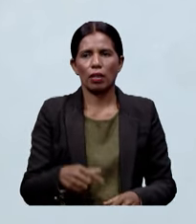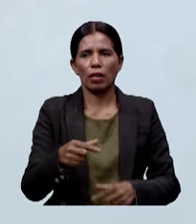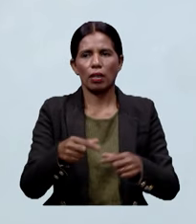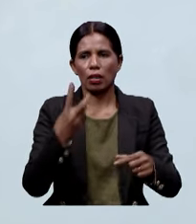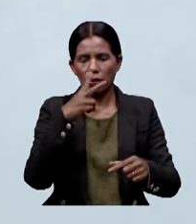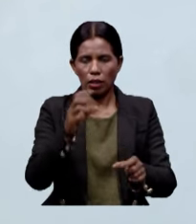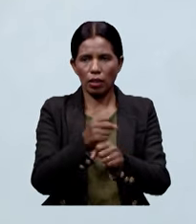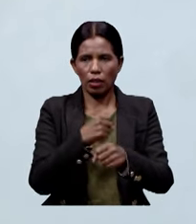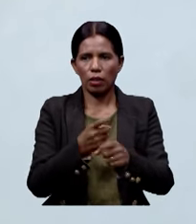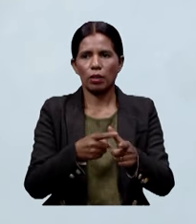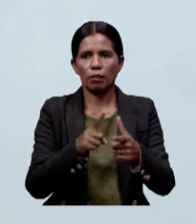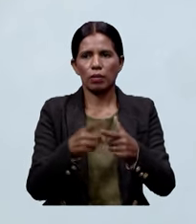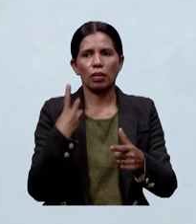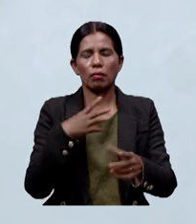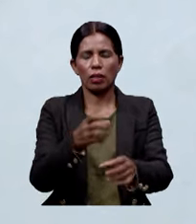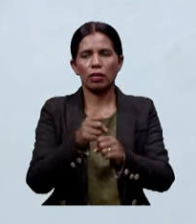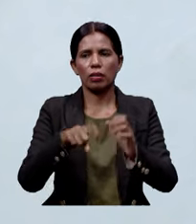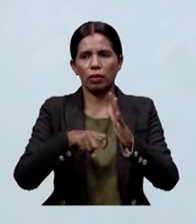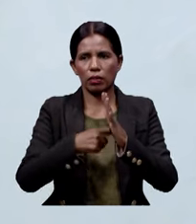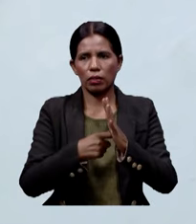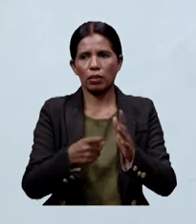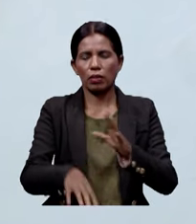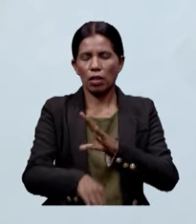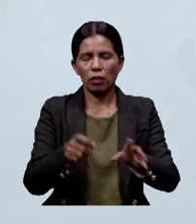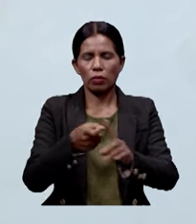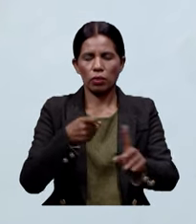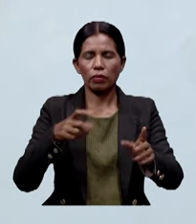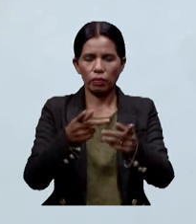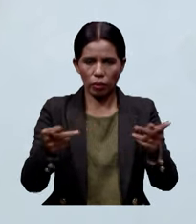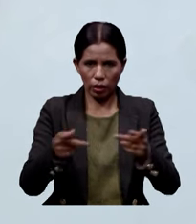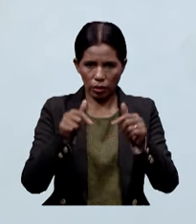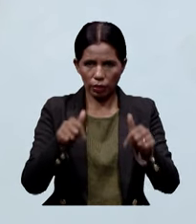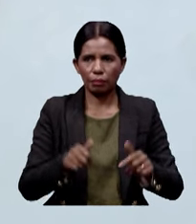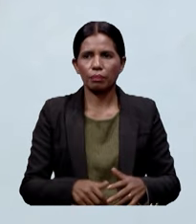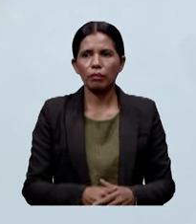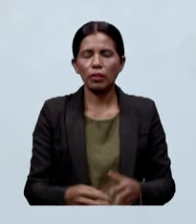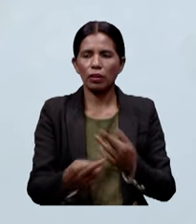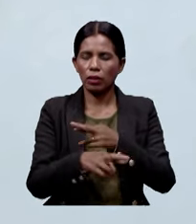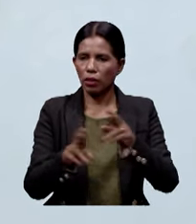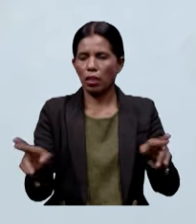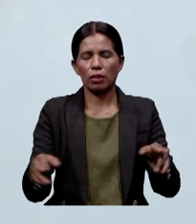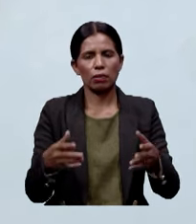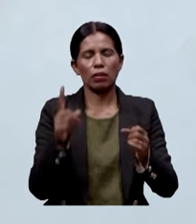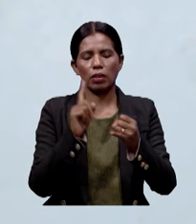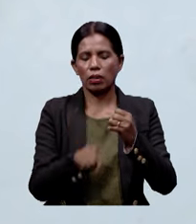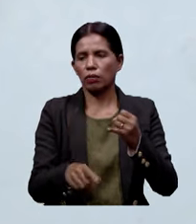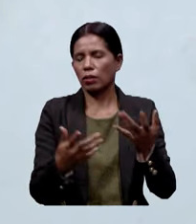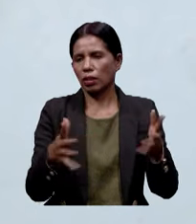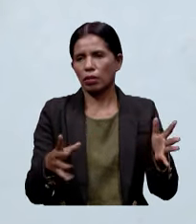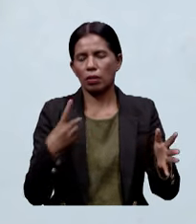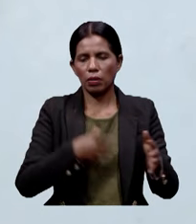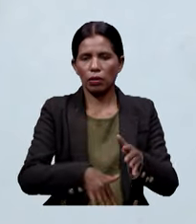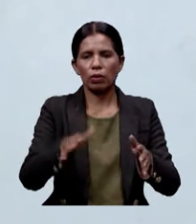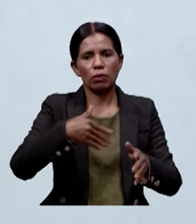maharor asik. Depois kami yang si musabi, kami pun saya si Fatin dan ini. Resultat itu ikut lagi kan. Mai duni